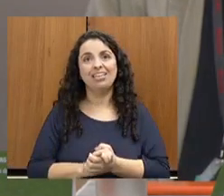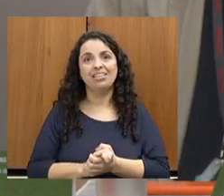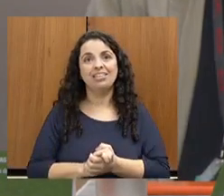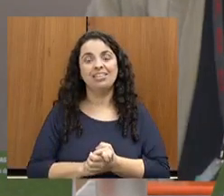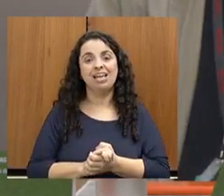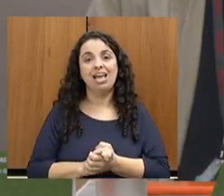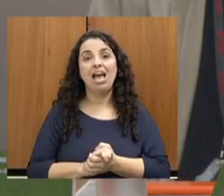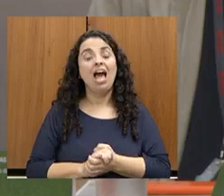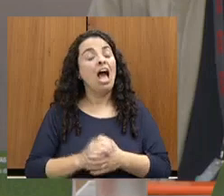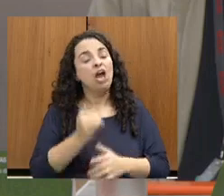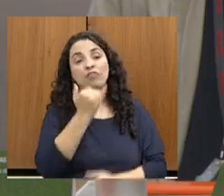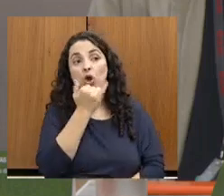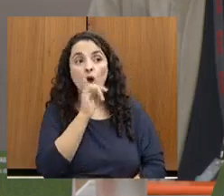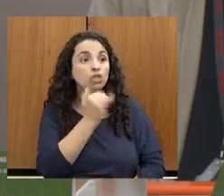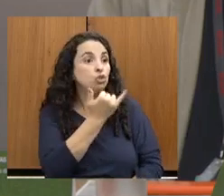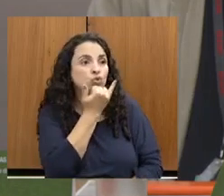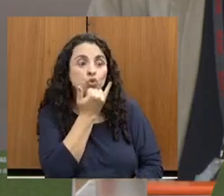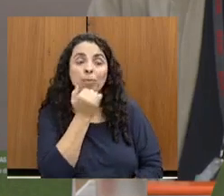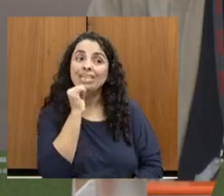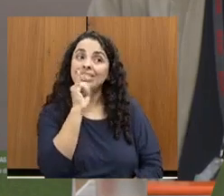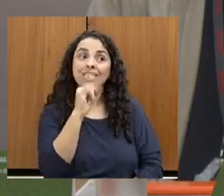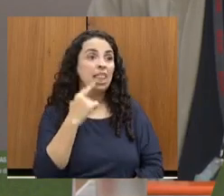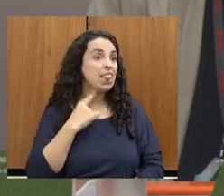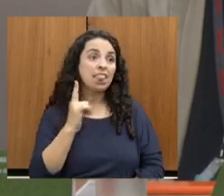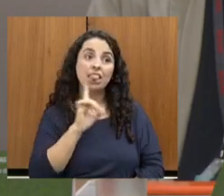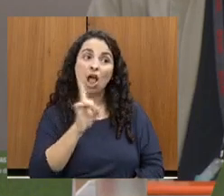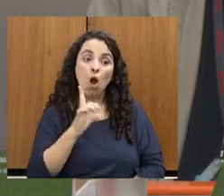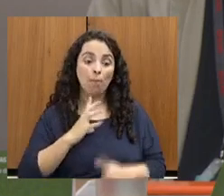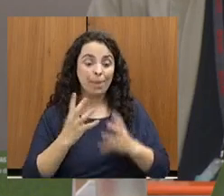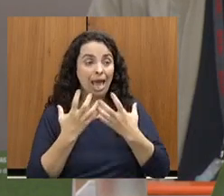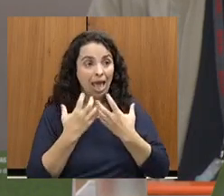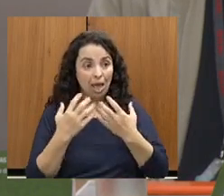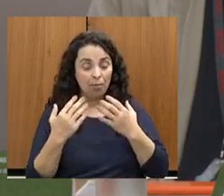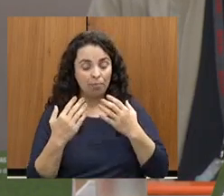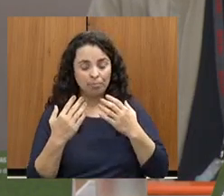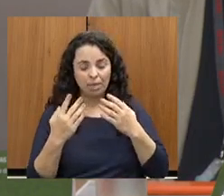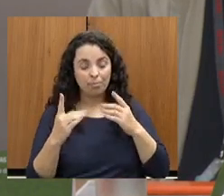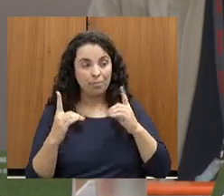chamar a polícia se eu não for recebida hoje. Isso antes dele tentar suicídio.